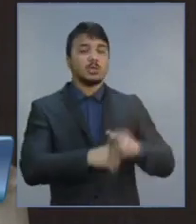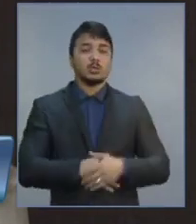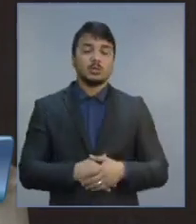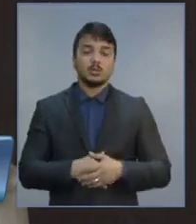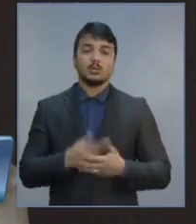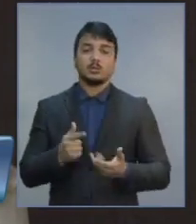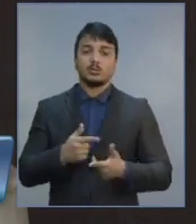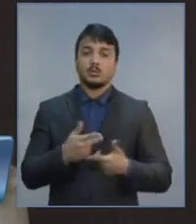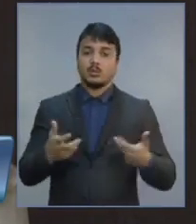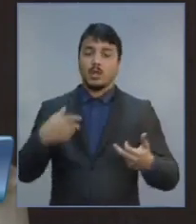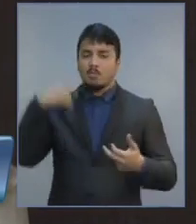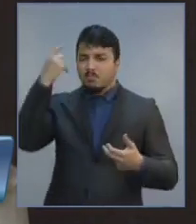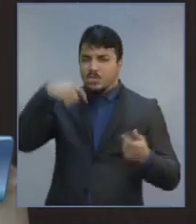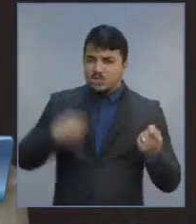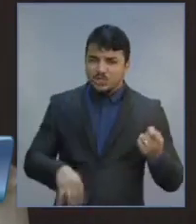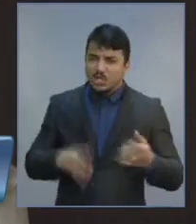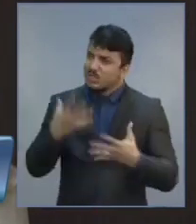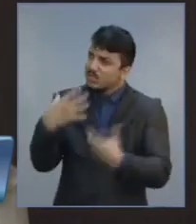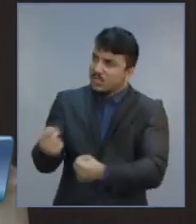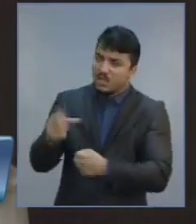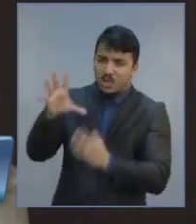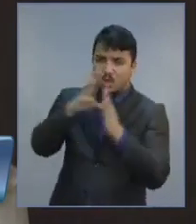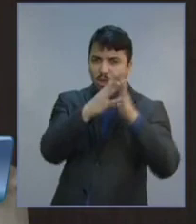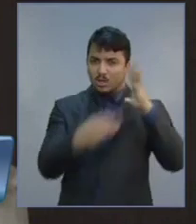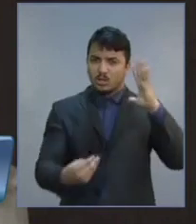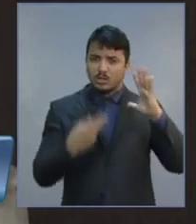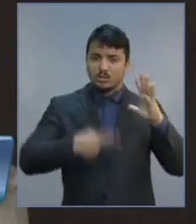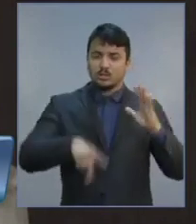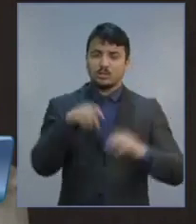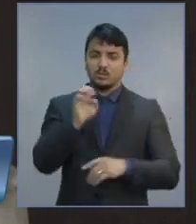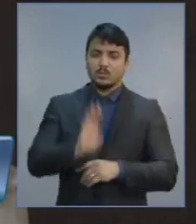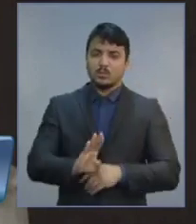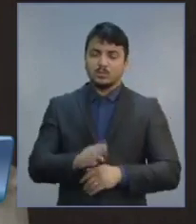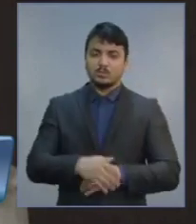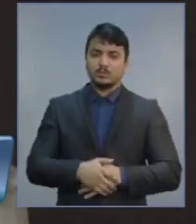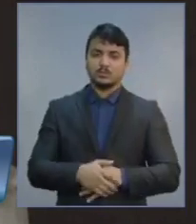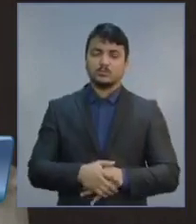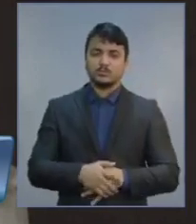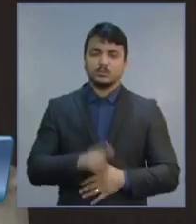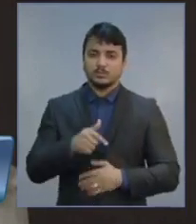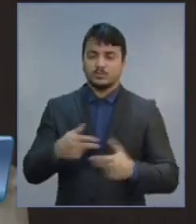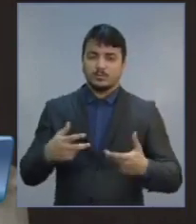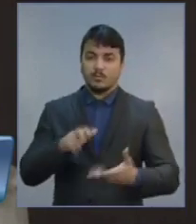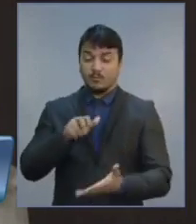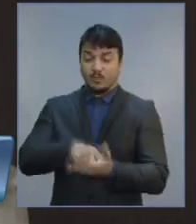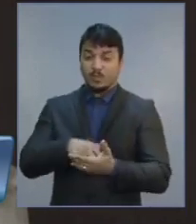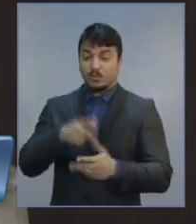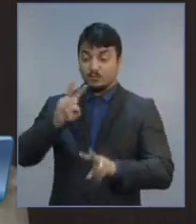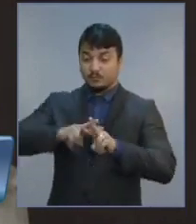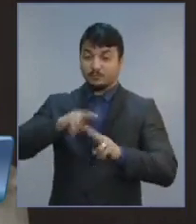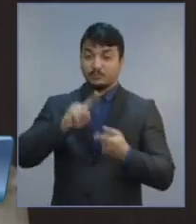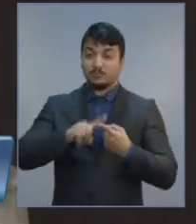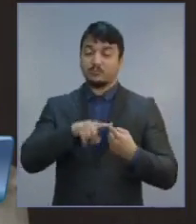essa mexicanização a que muitos querem levar em matéria penal, de segurança pública e